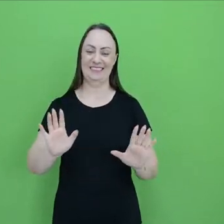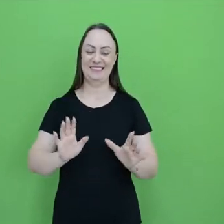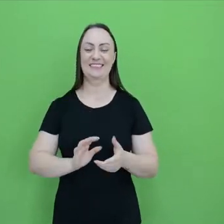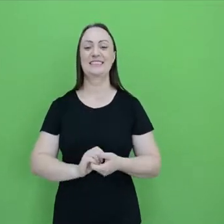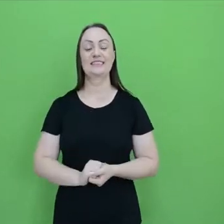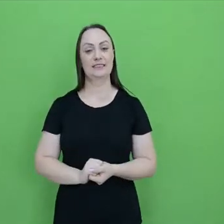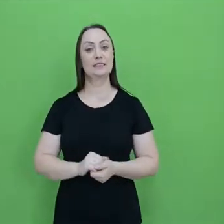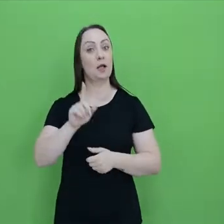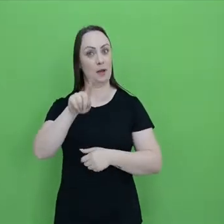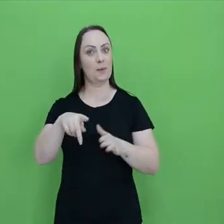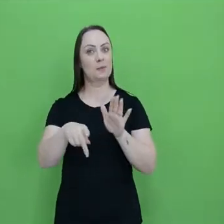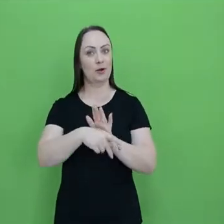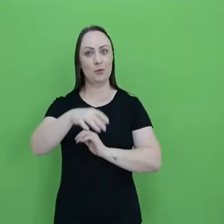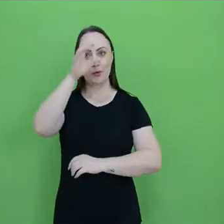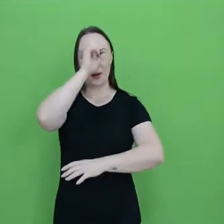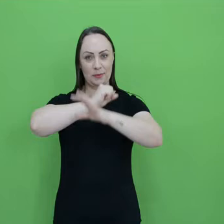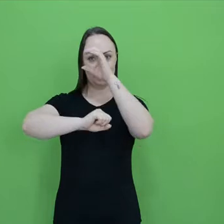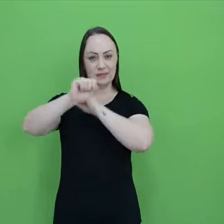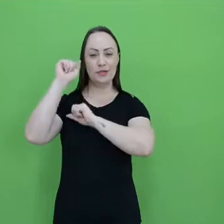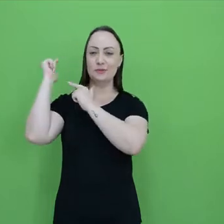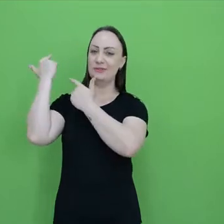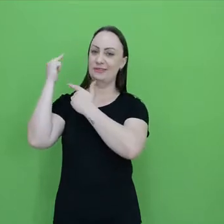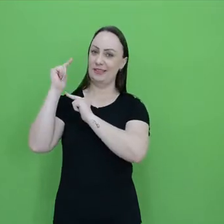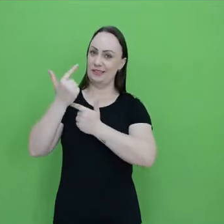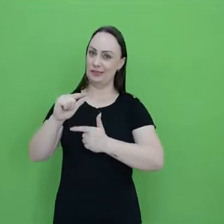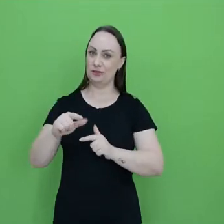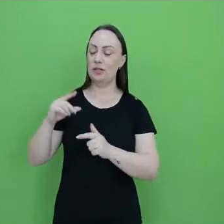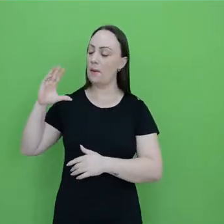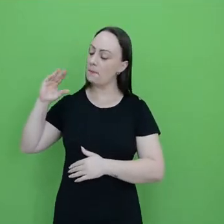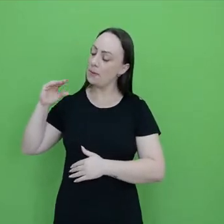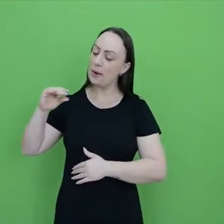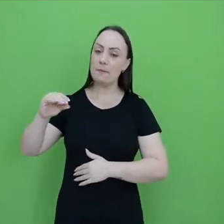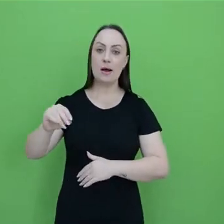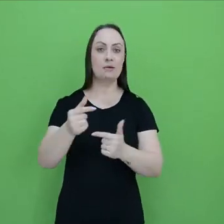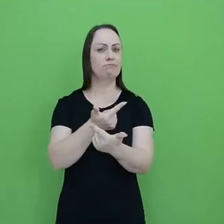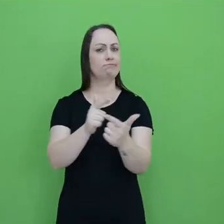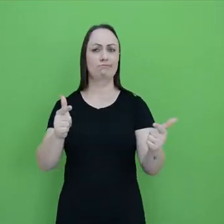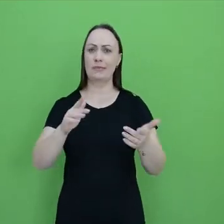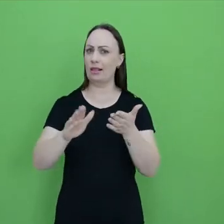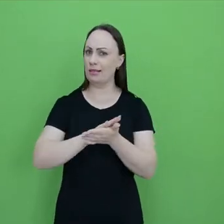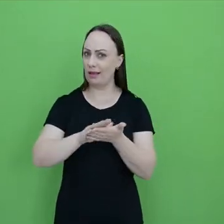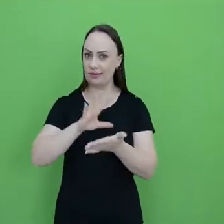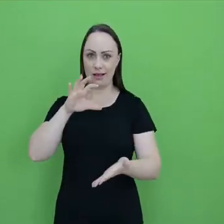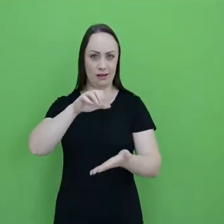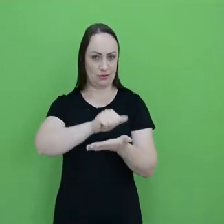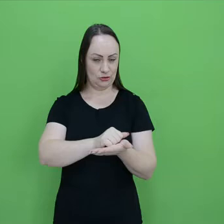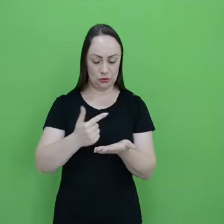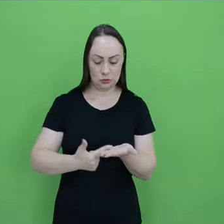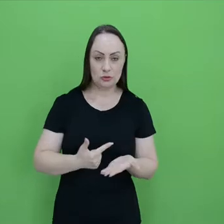diante. Um aprendizado tradicionalmente oral, sem livros.